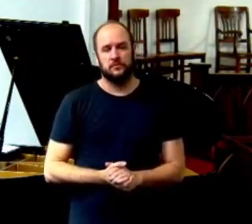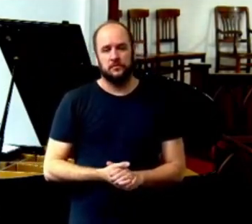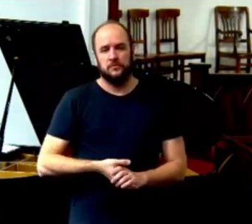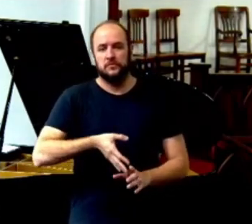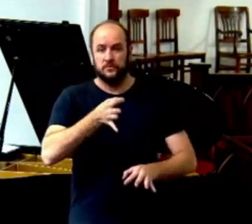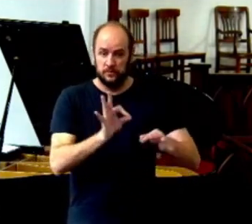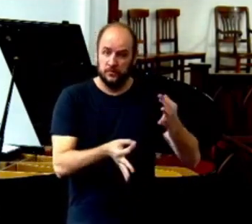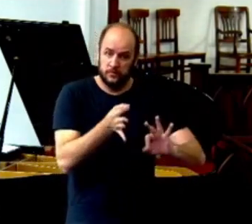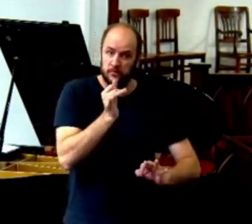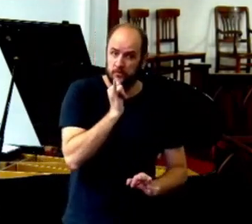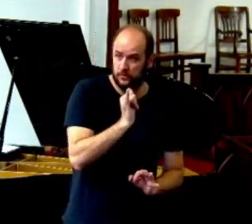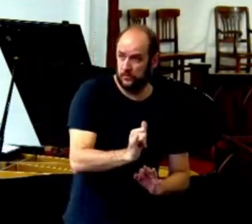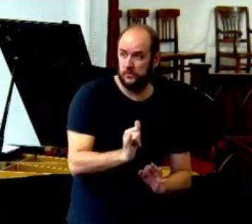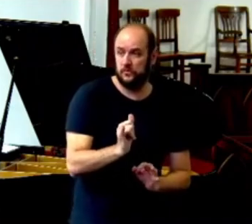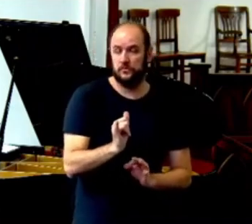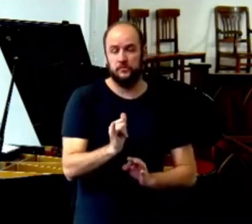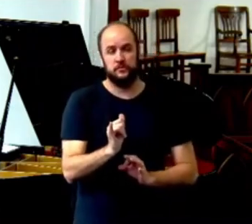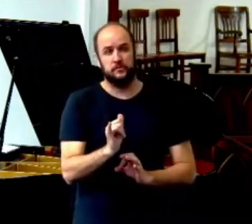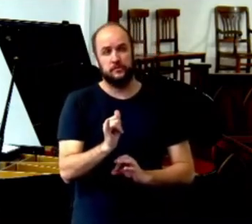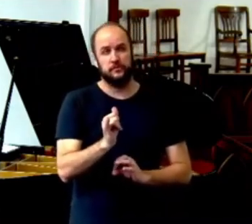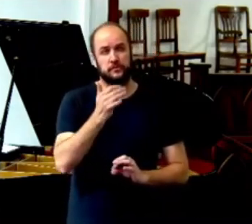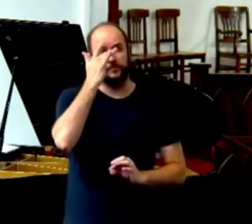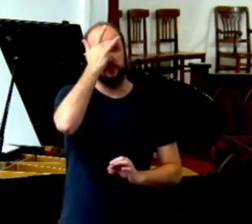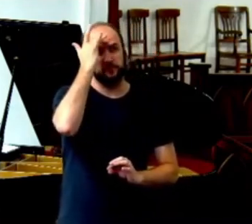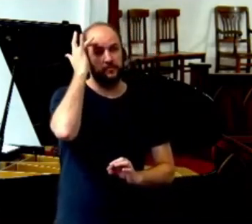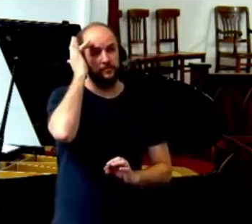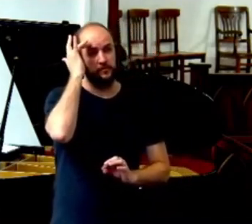O julgamento que diz, este irmão não tem